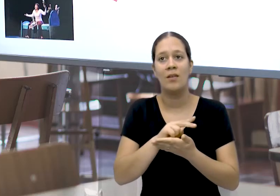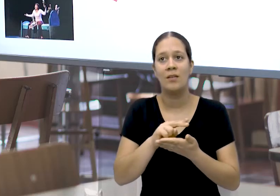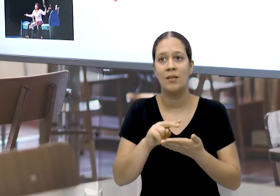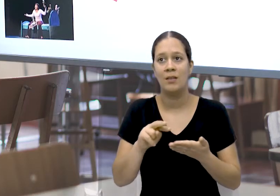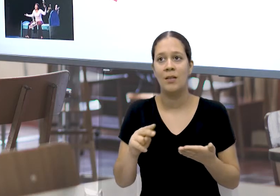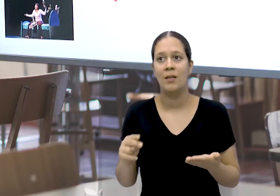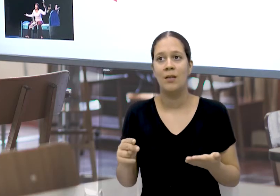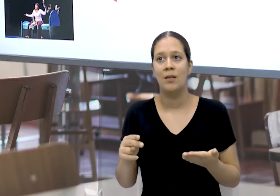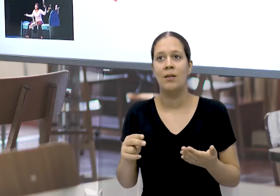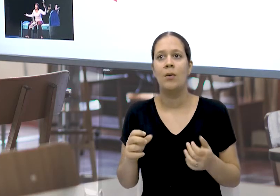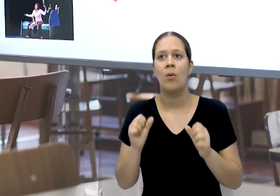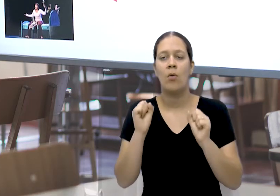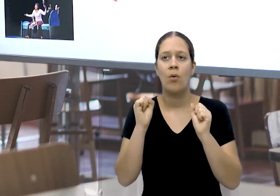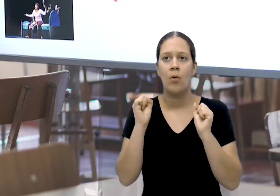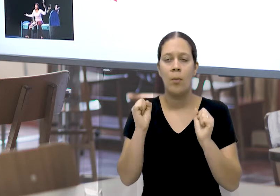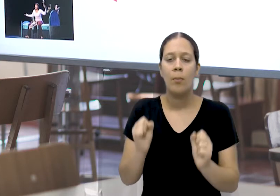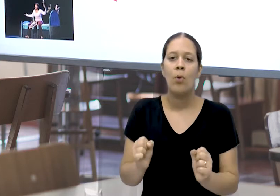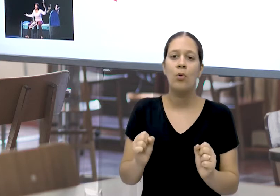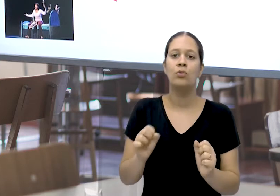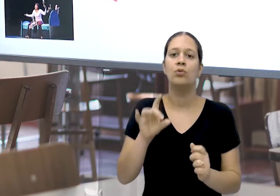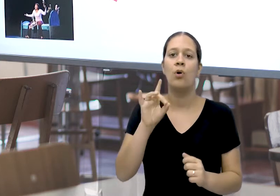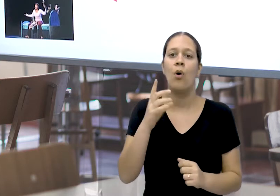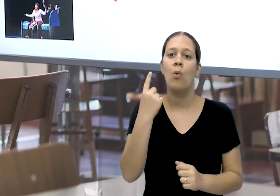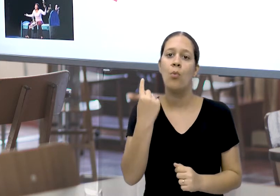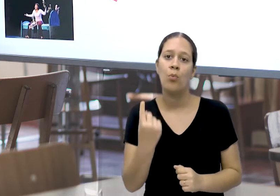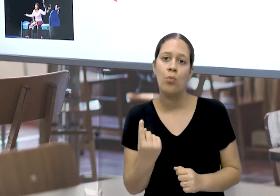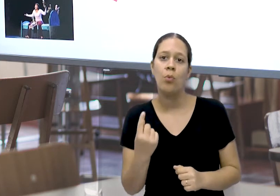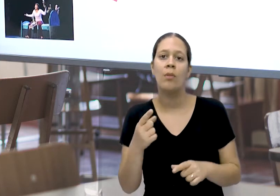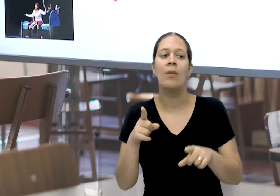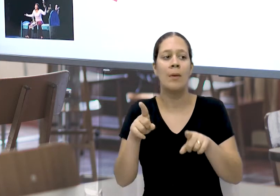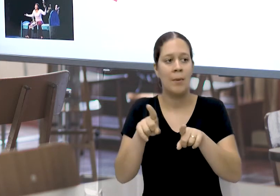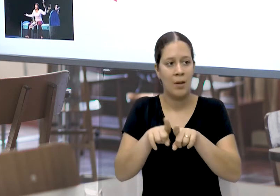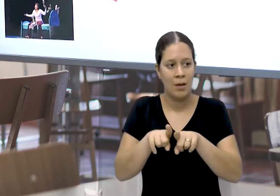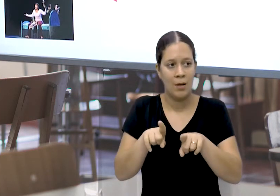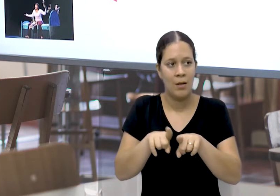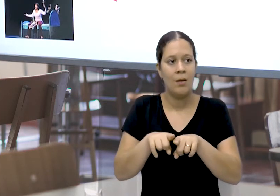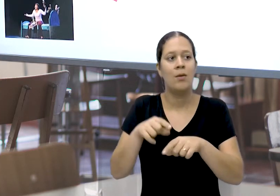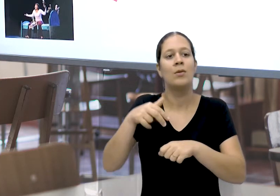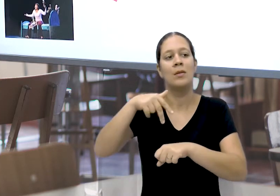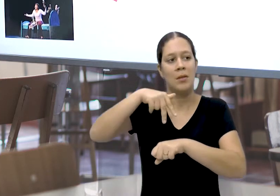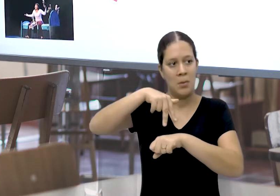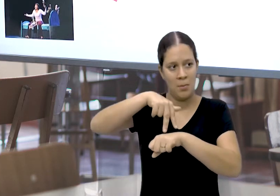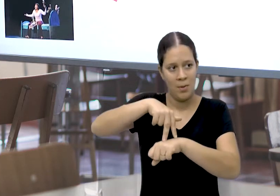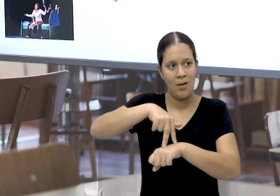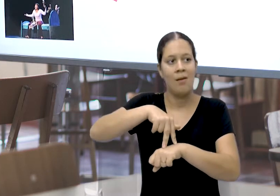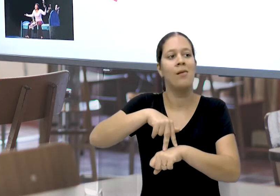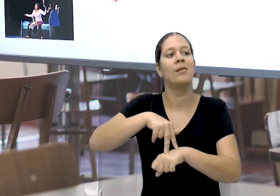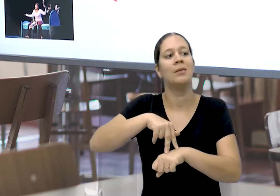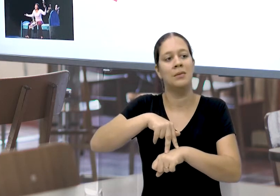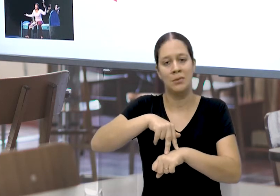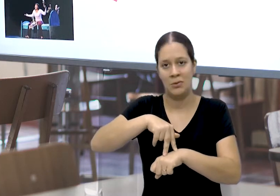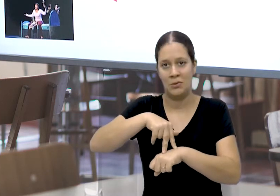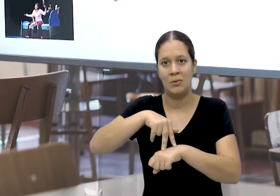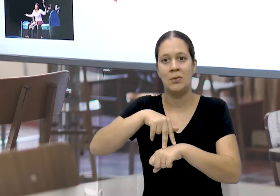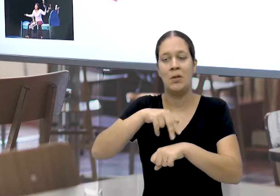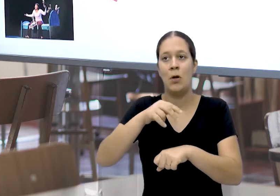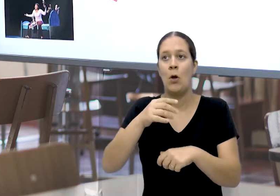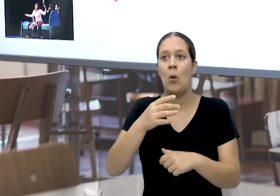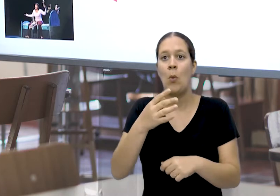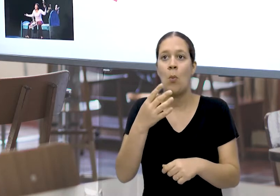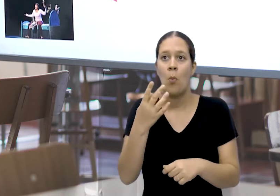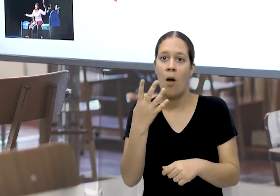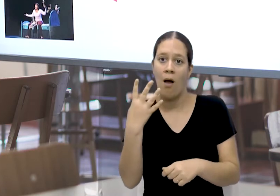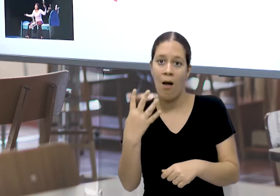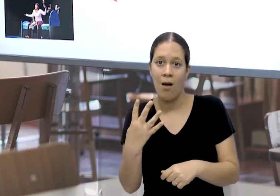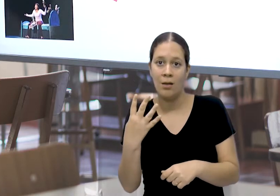no teatro, no texto dramático, o ator, a atriz, pode ser a personagem que quiser. De repente eu posso ser um